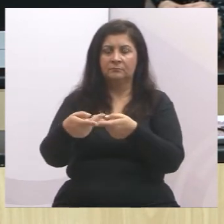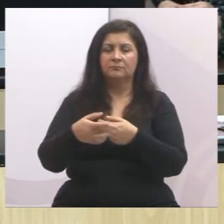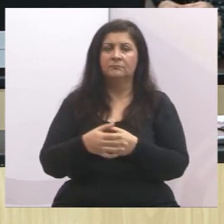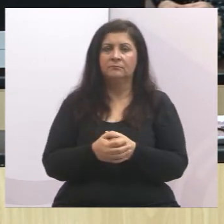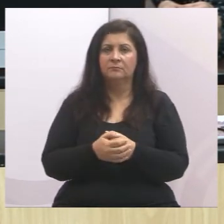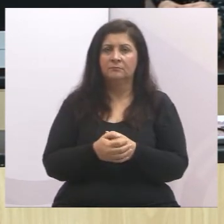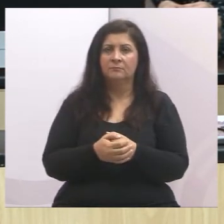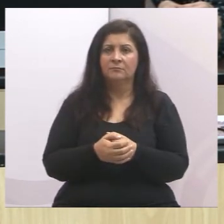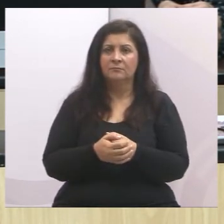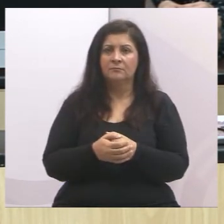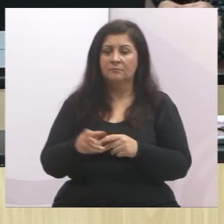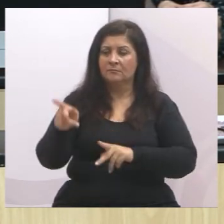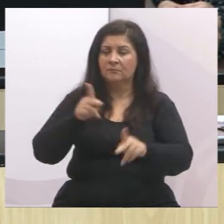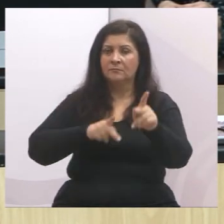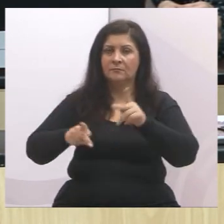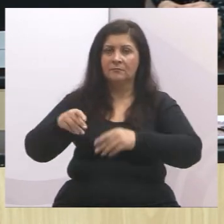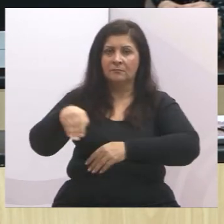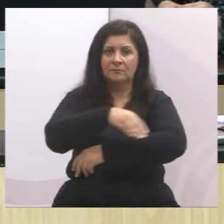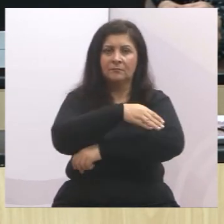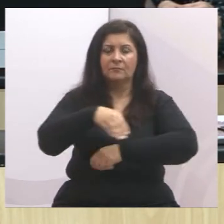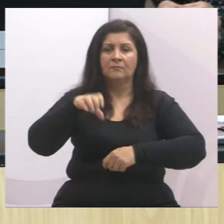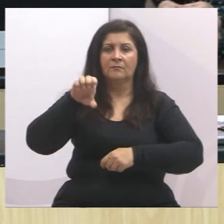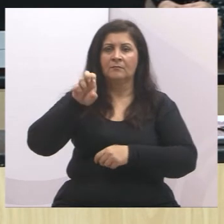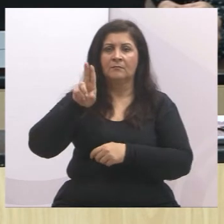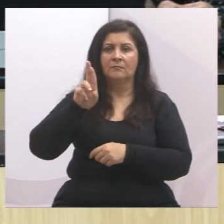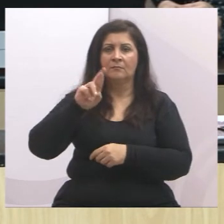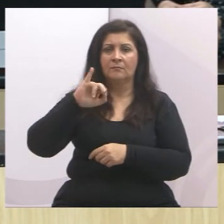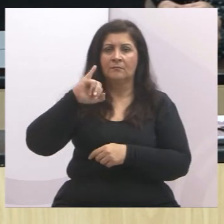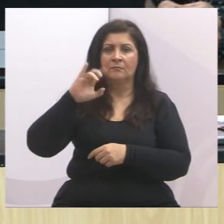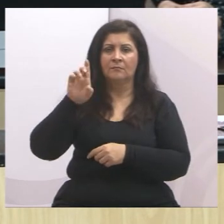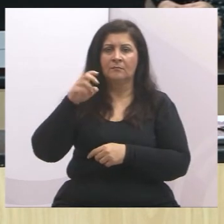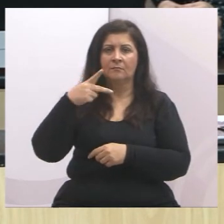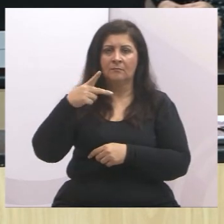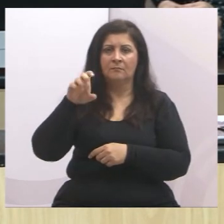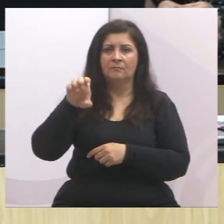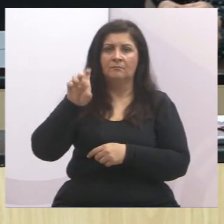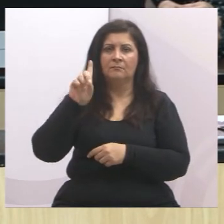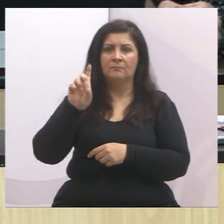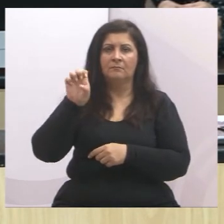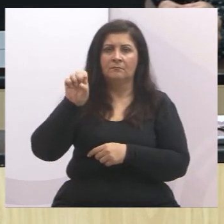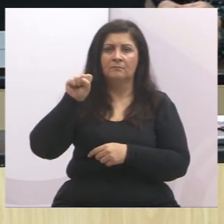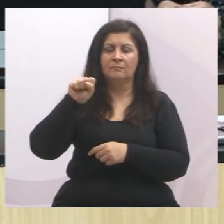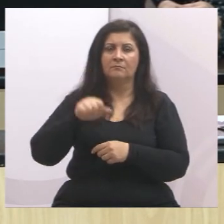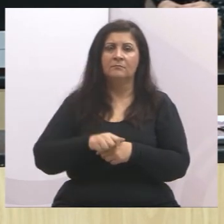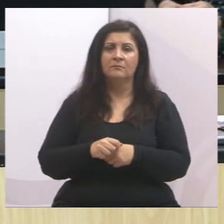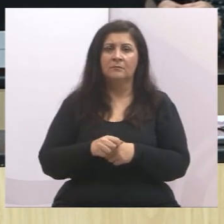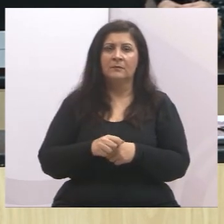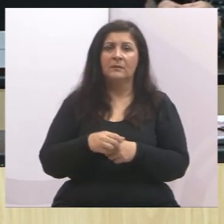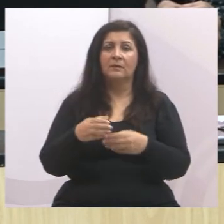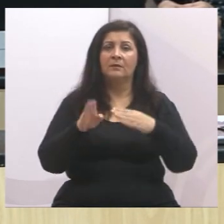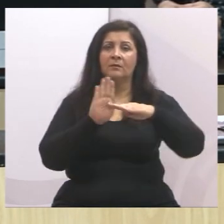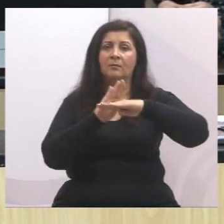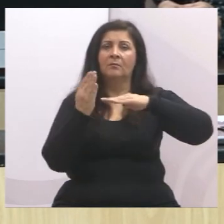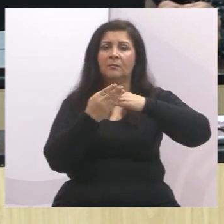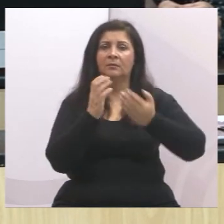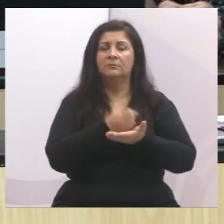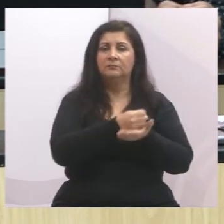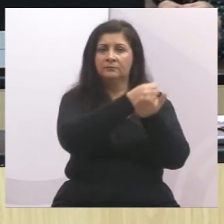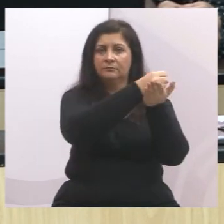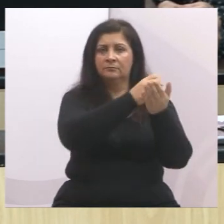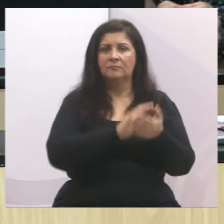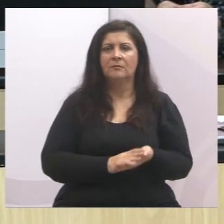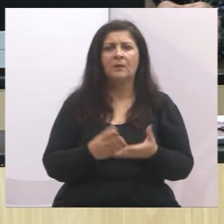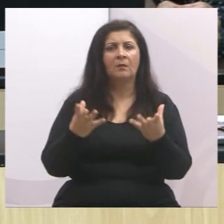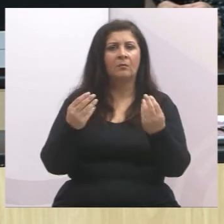aos moradores da rua Eurípides Barçanufo, no bairro Cidade de Salvador, ocasião na qual recebi diversas reclamações